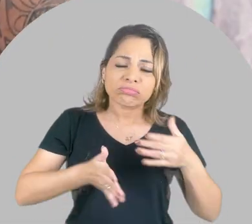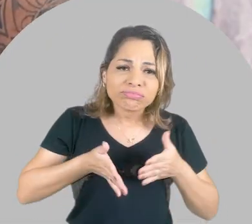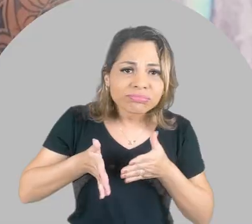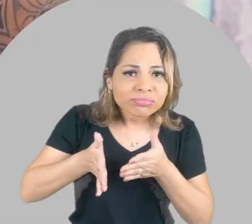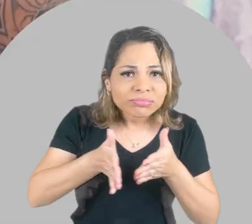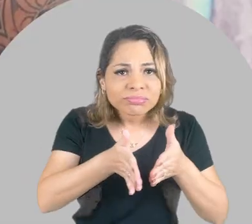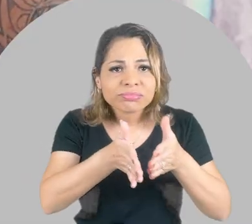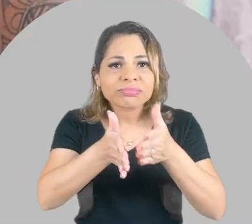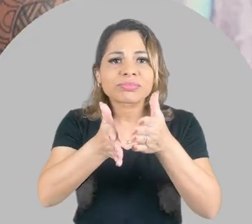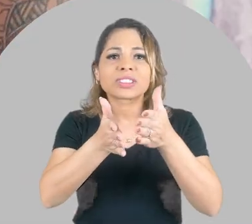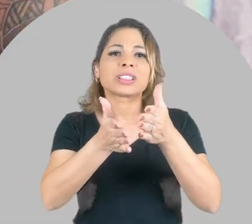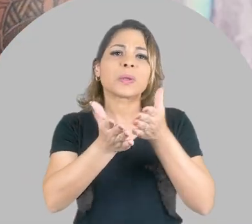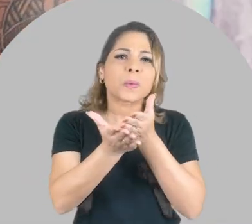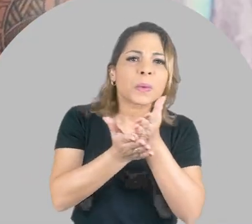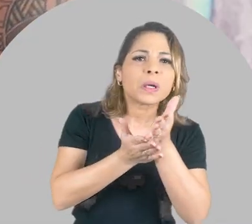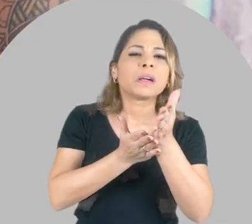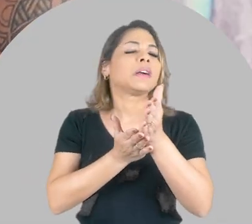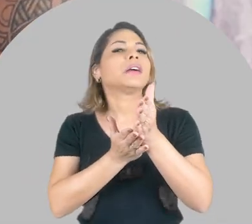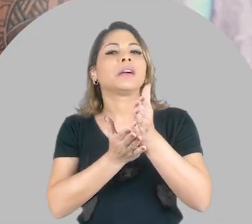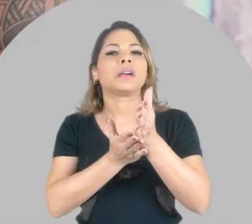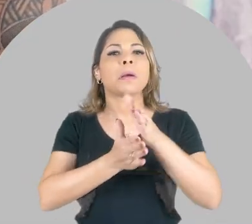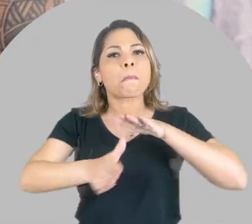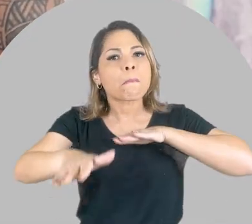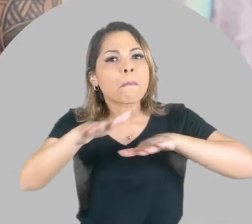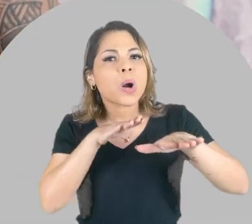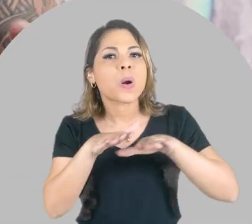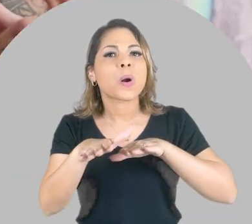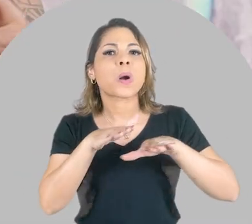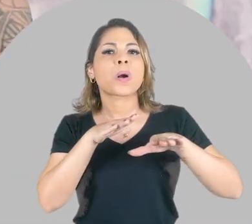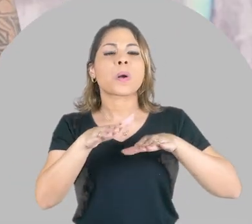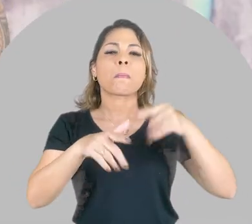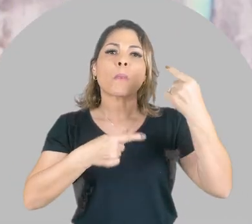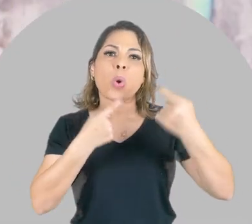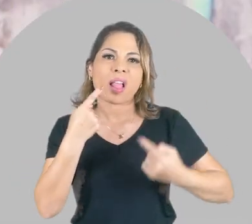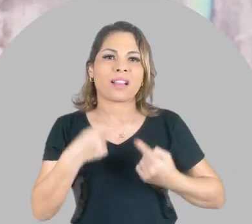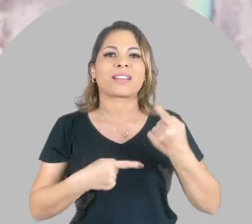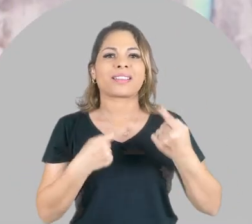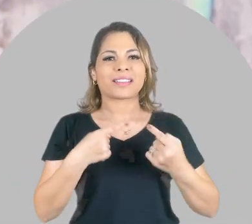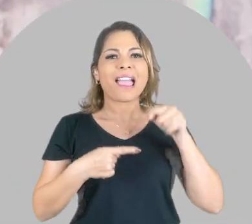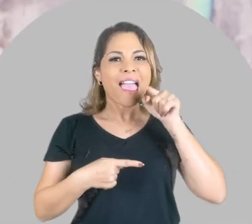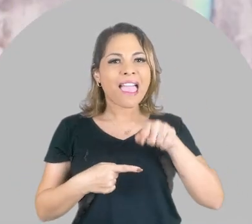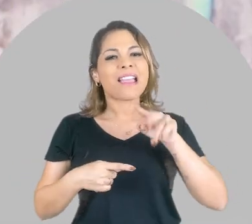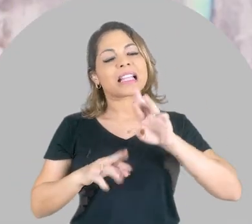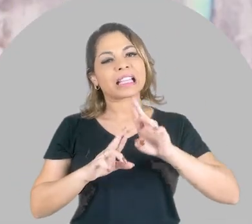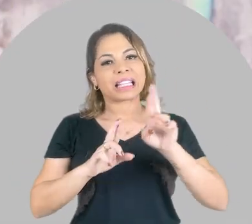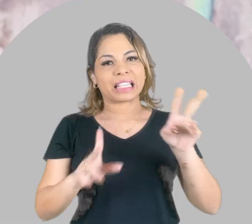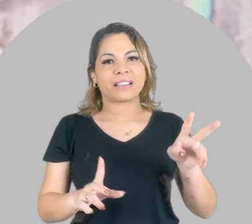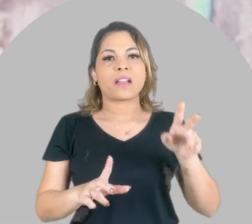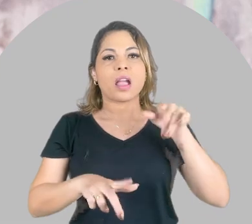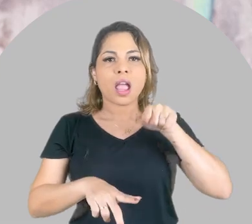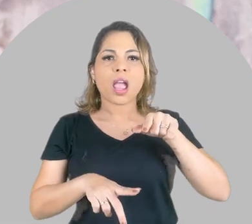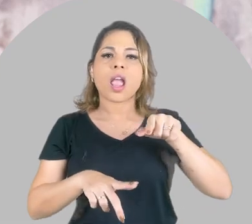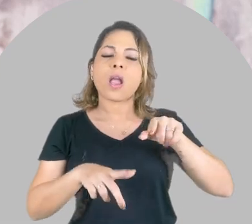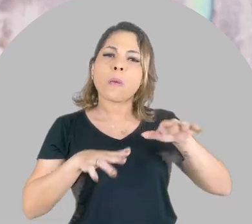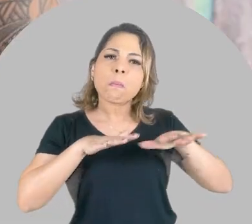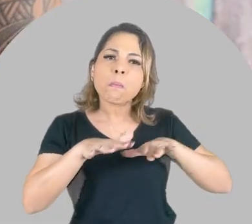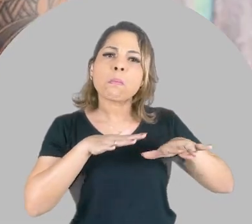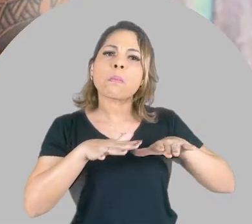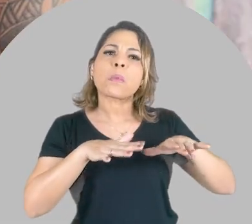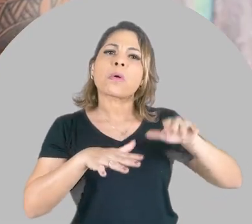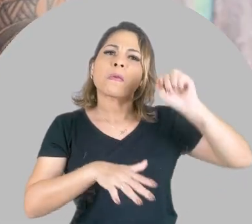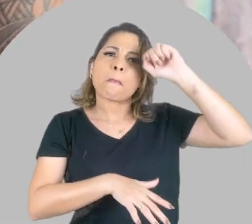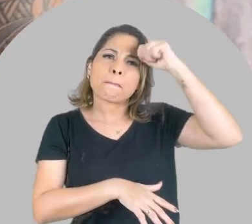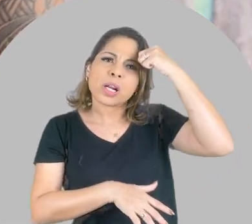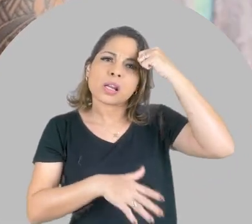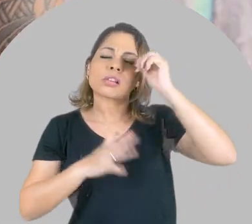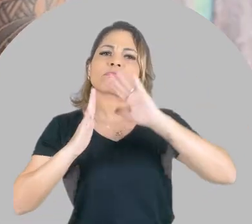gente caminhou por uma parada mais de movimento político. Essa é a nossa diferença. É um